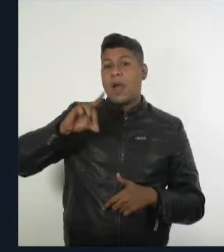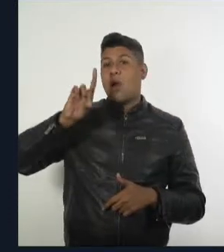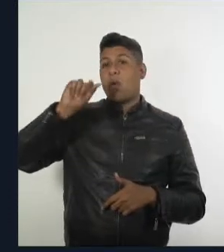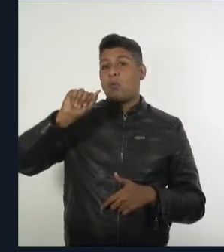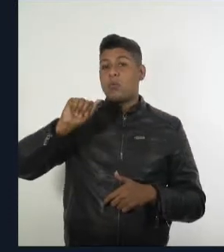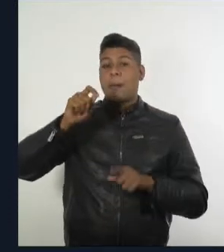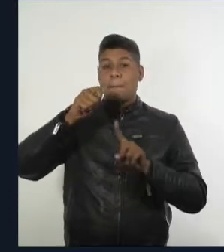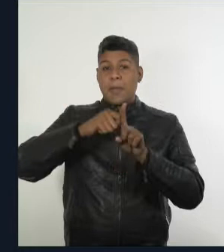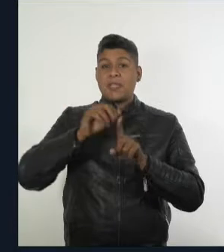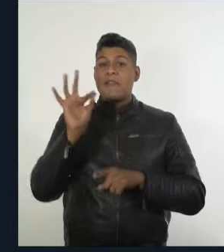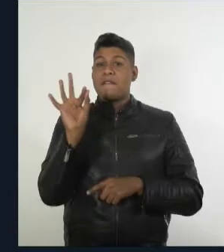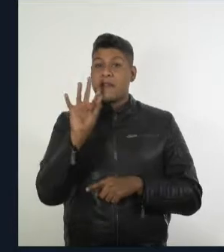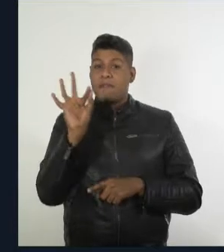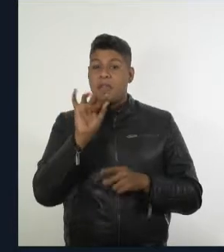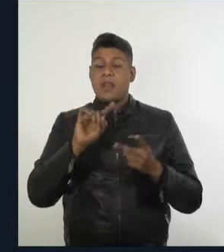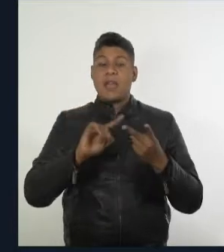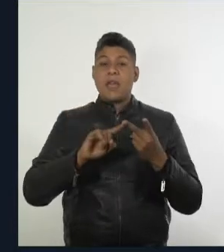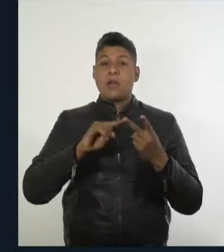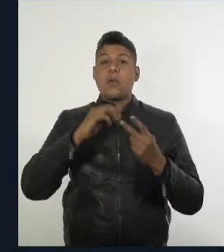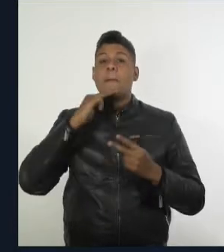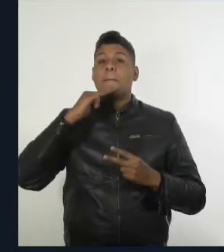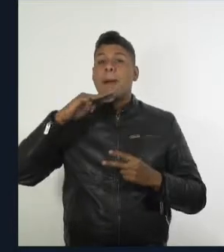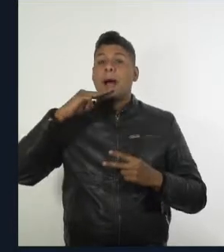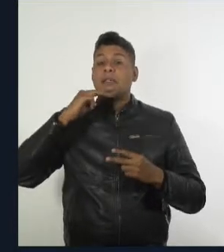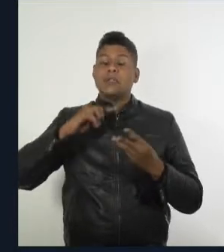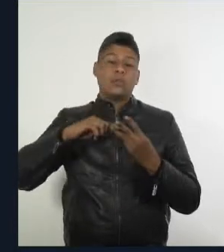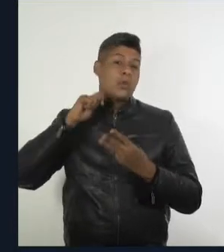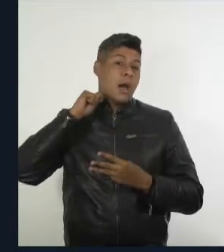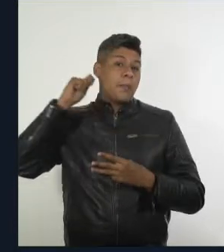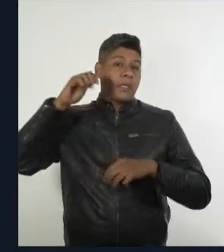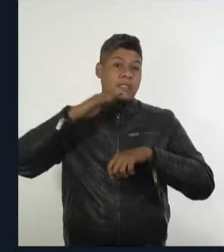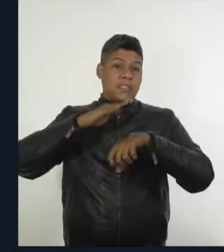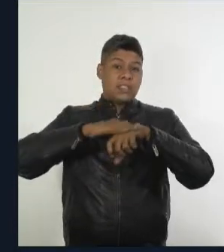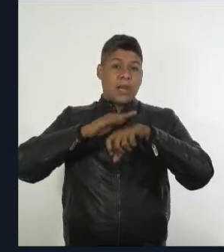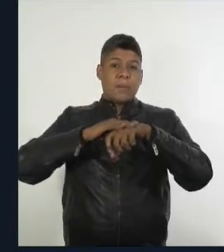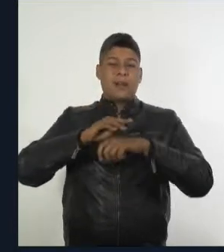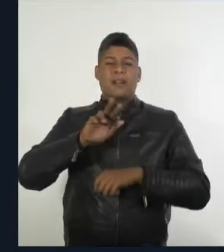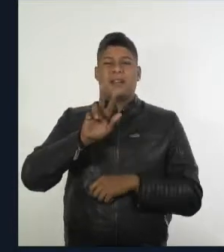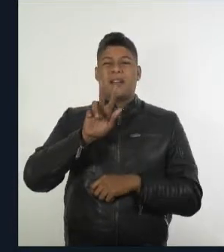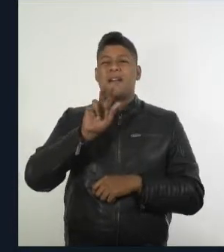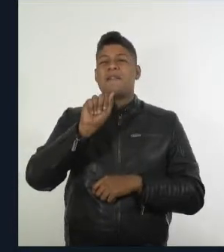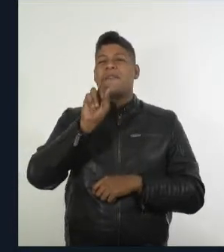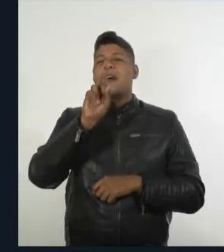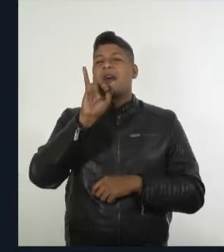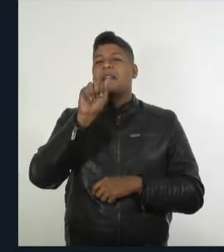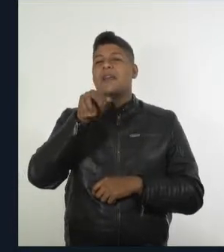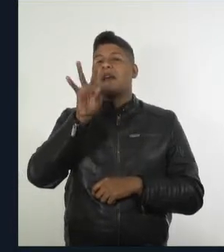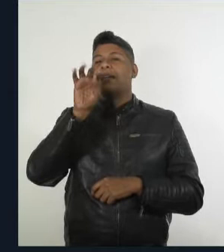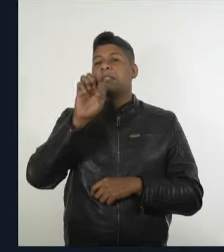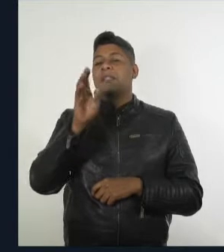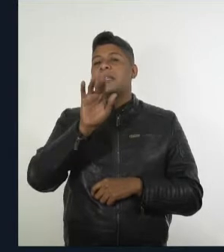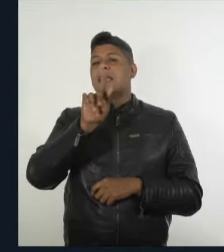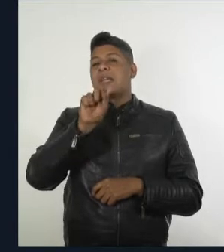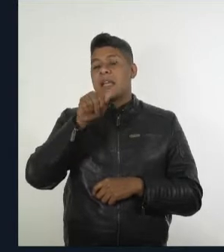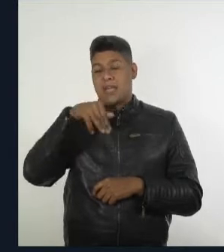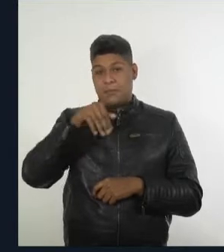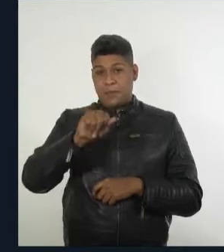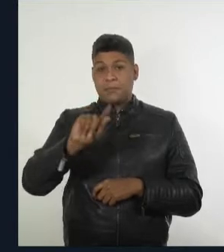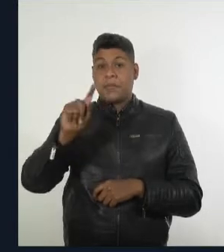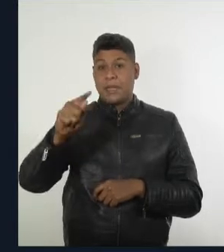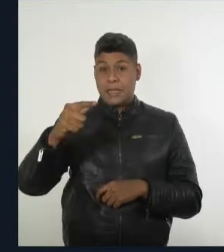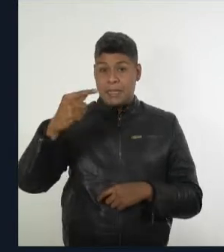de fevereiro, março e abril, com a chamada variante Gama, e depois tivemos